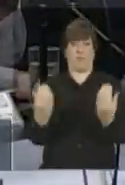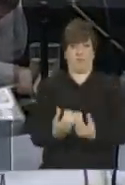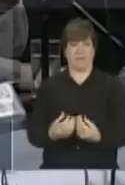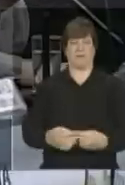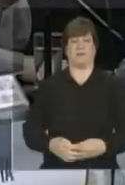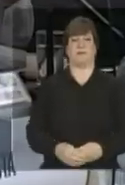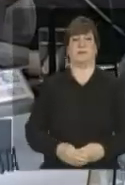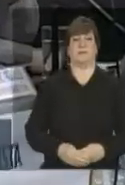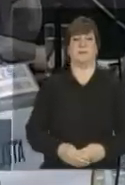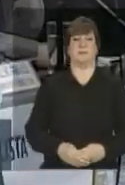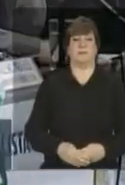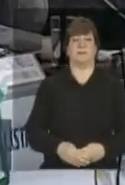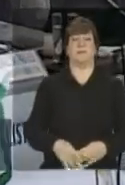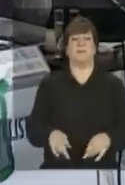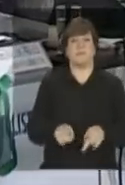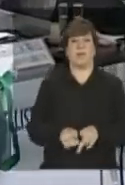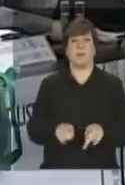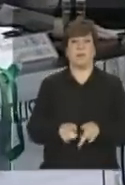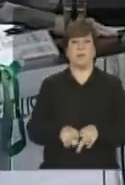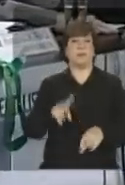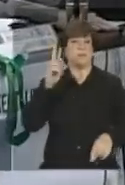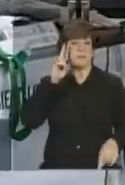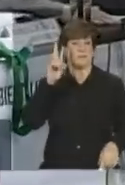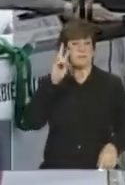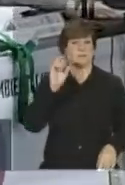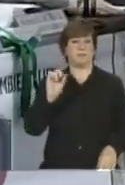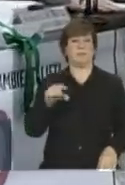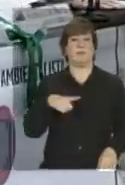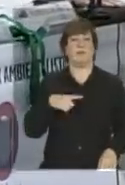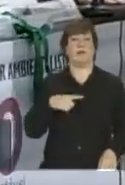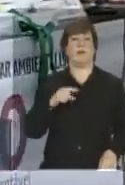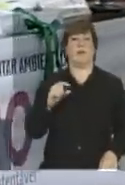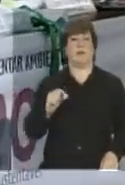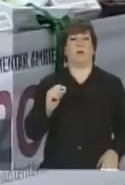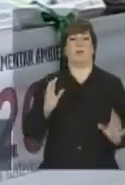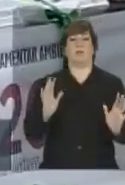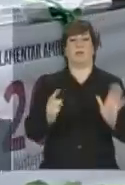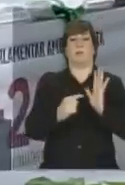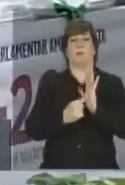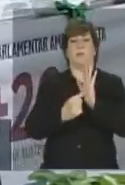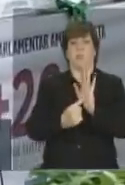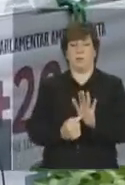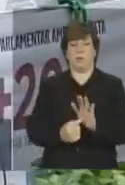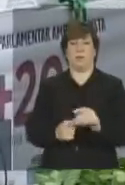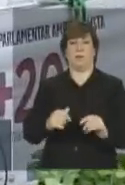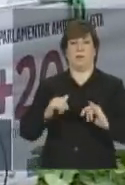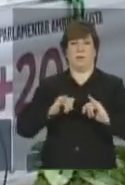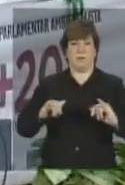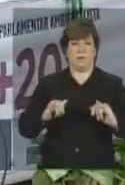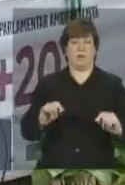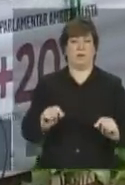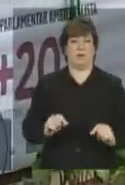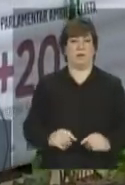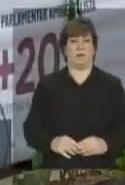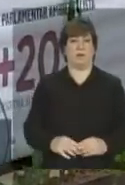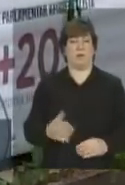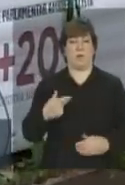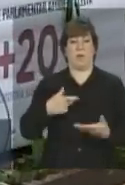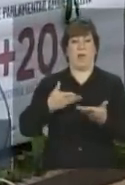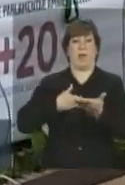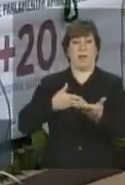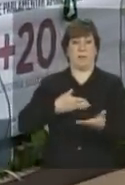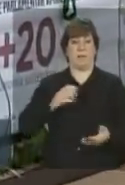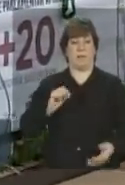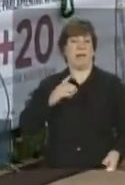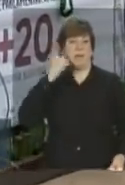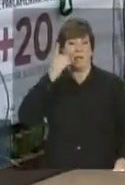vista ainda daquilo que foi sinalizado aqui pelo meu amigo deputado Sarney